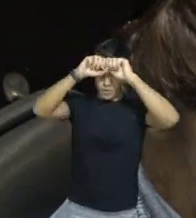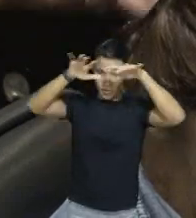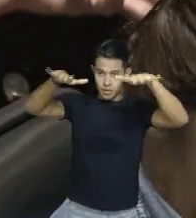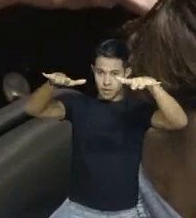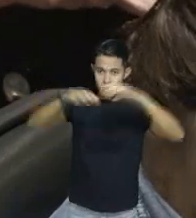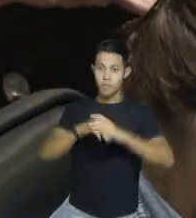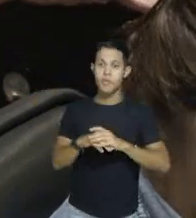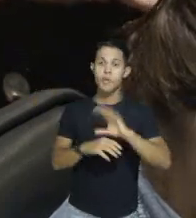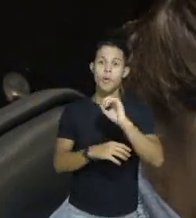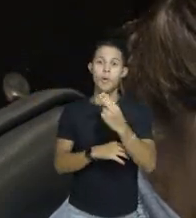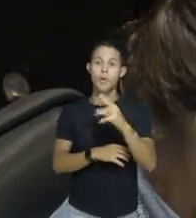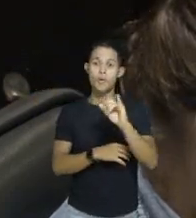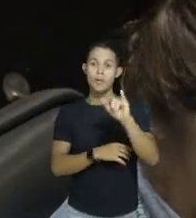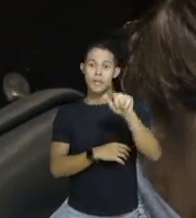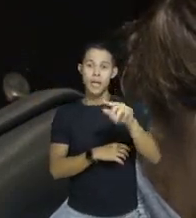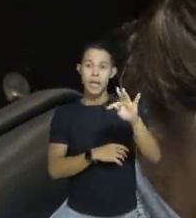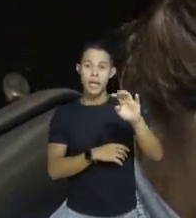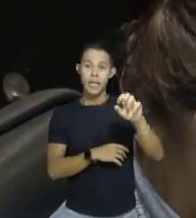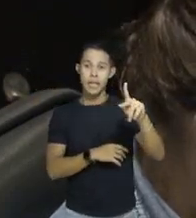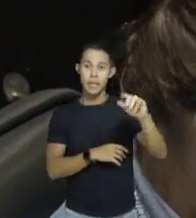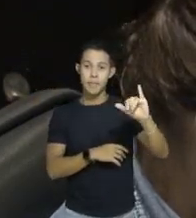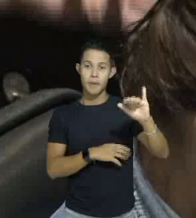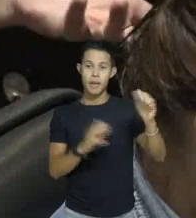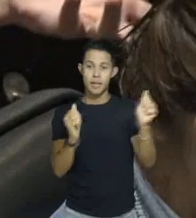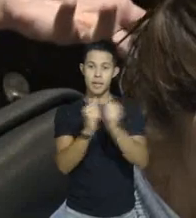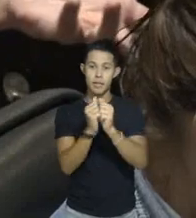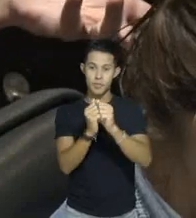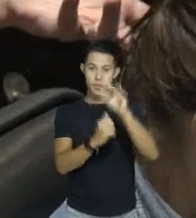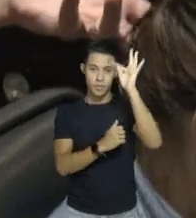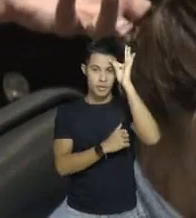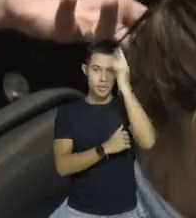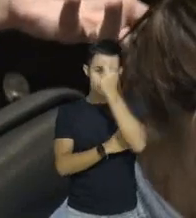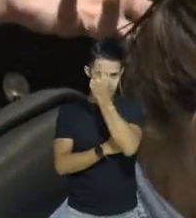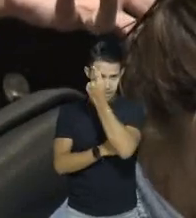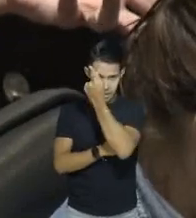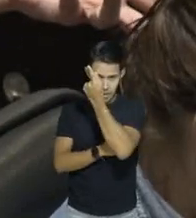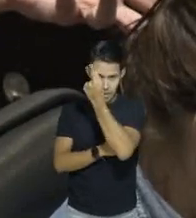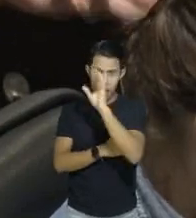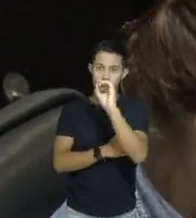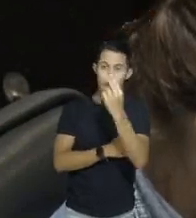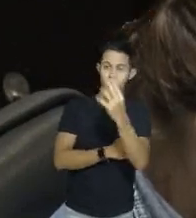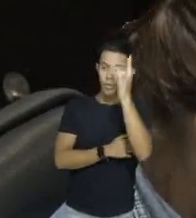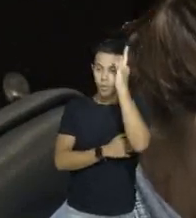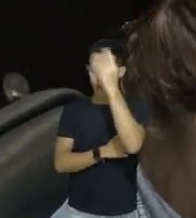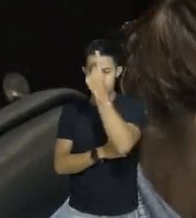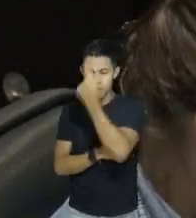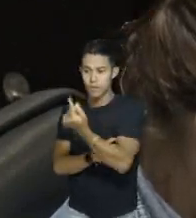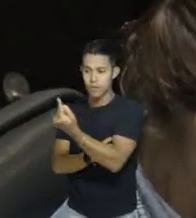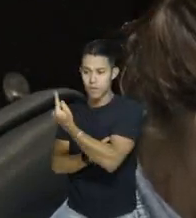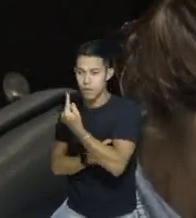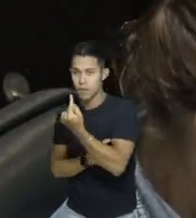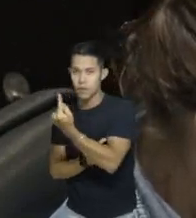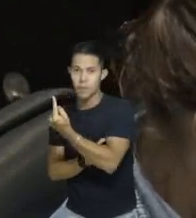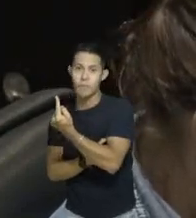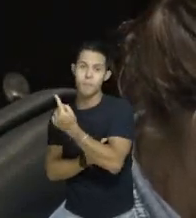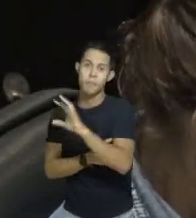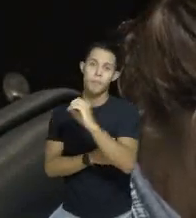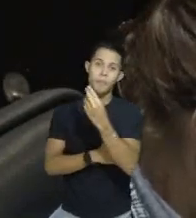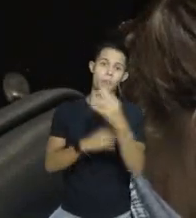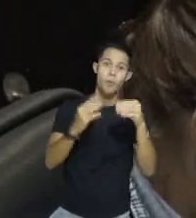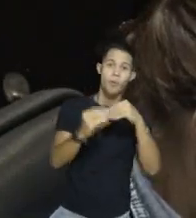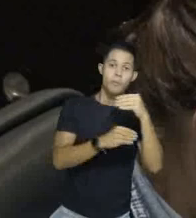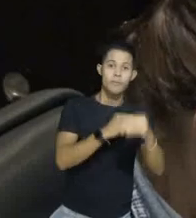TEPAC com TDAH, ou se é um quadro que está inerente ao TDAH. Ou se é um TEPAC com autismo. Isso que eu queria